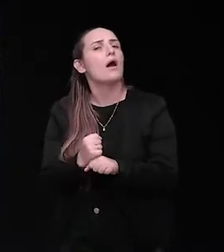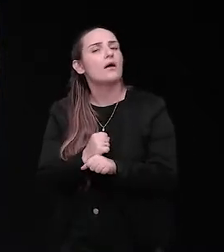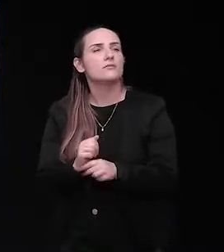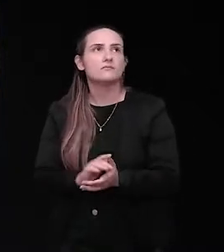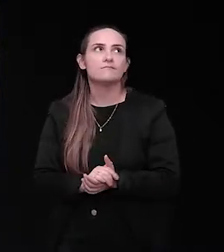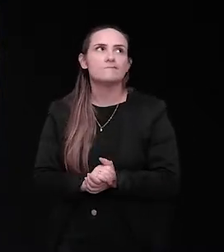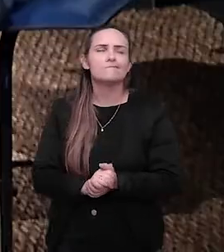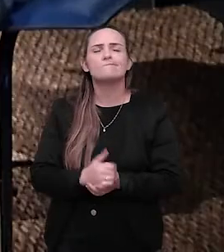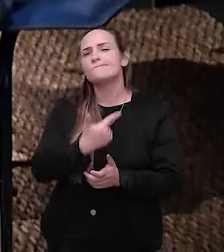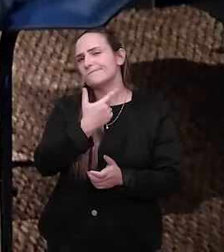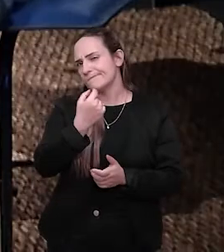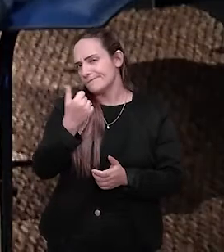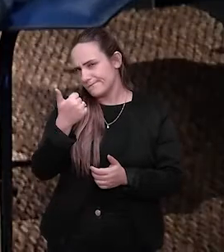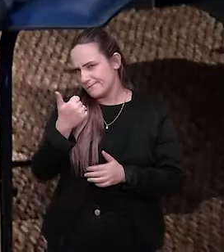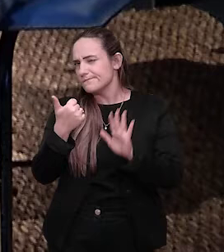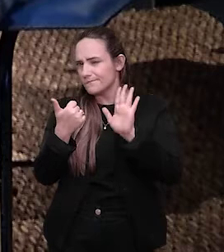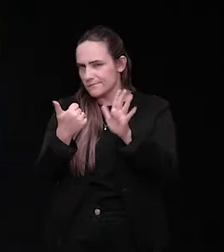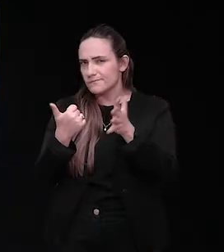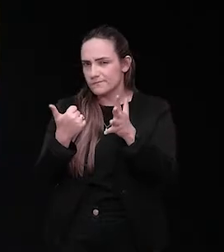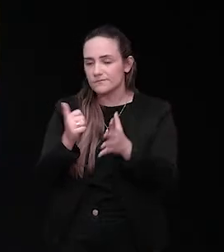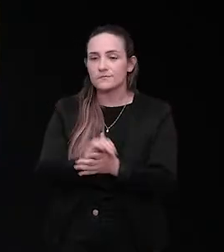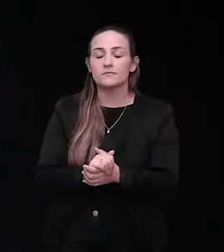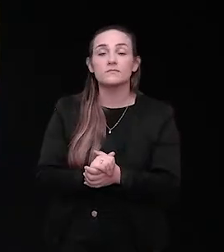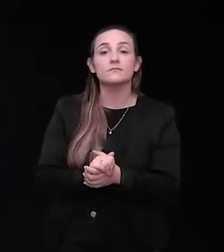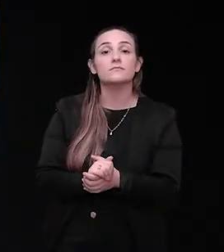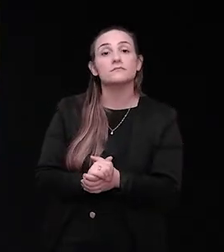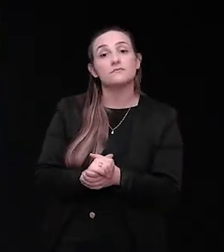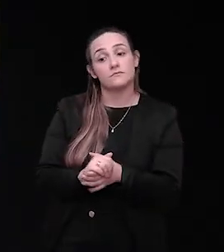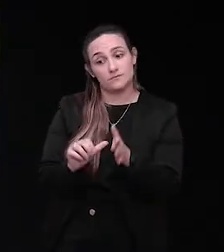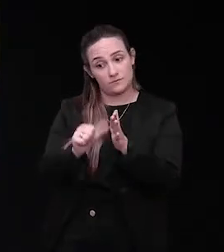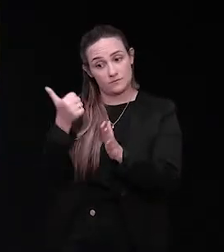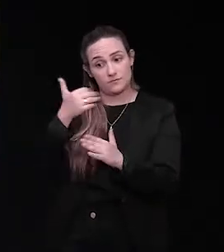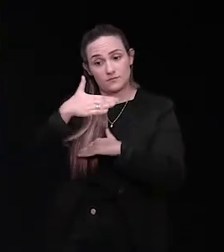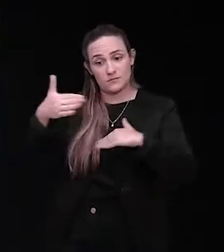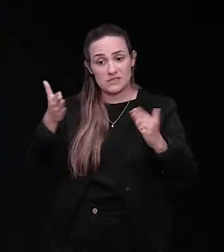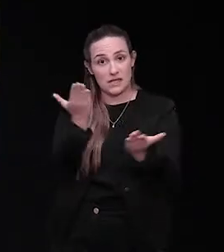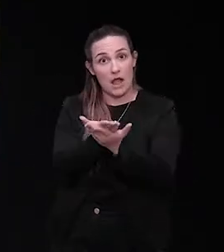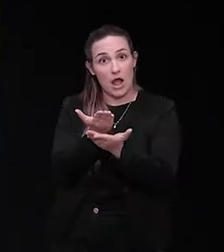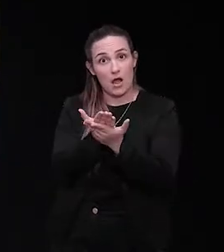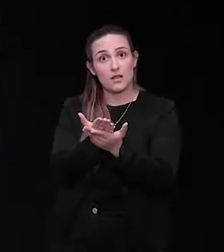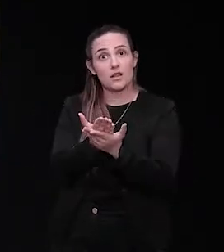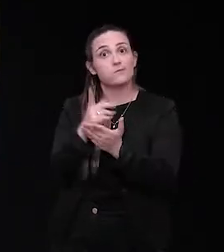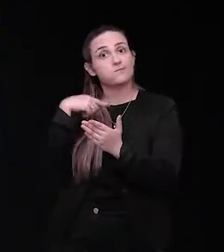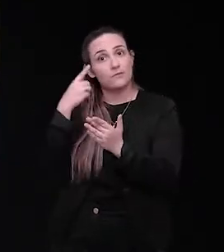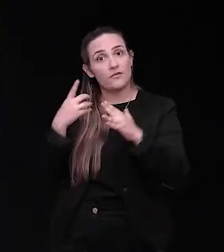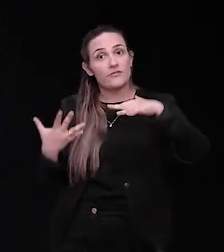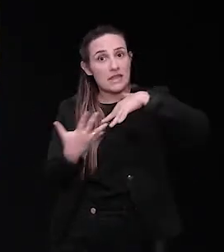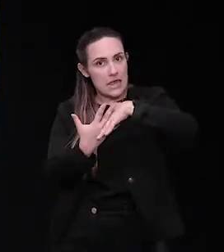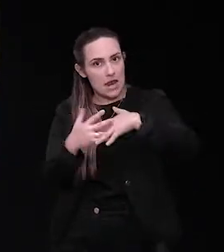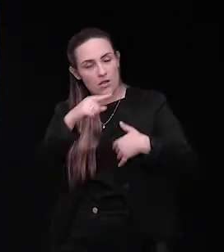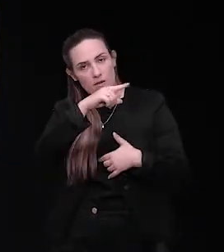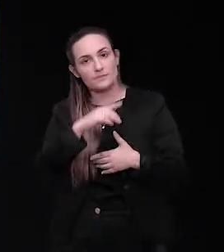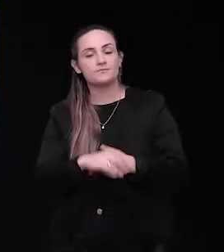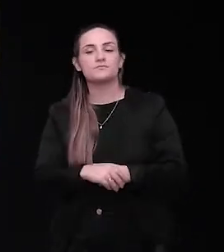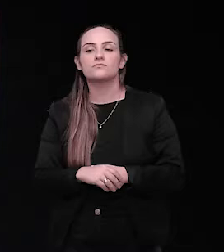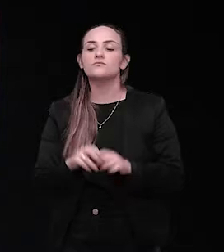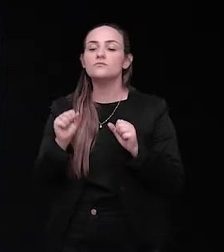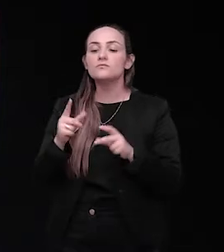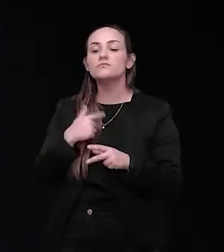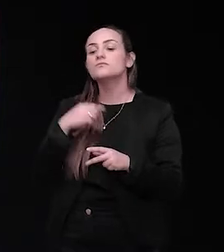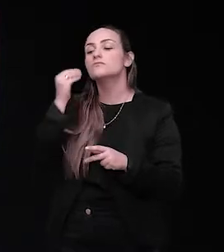Federal, aí passei... Que ano foi isso, lembra, Alexandre? 2001. Primeira turma da Federal, aí